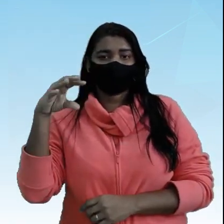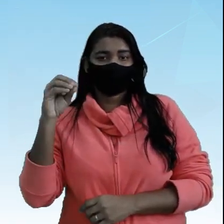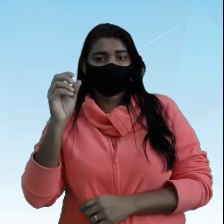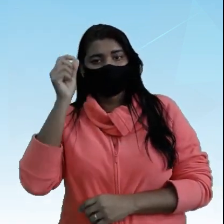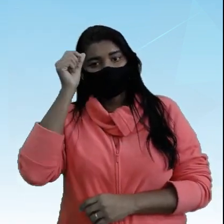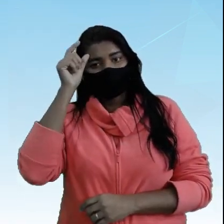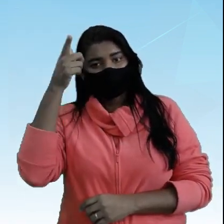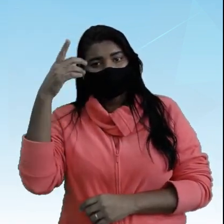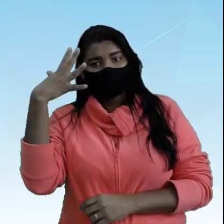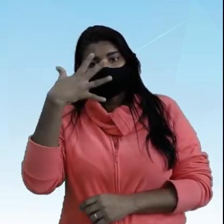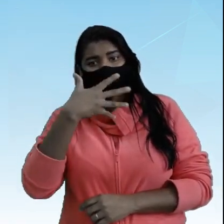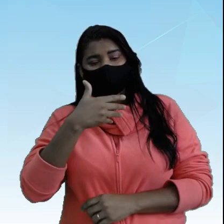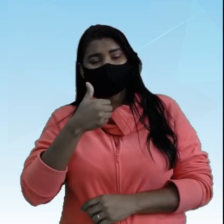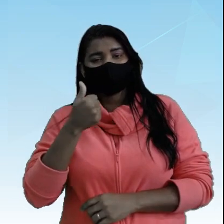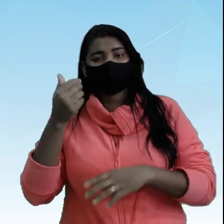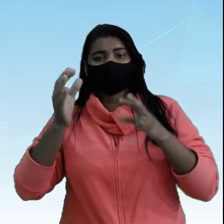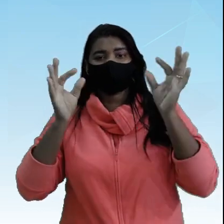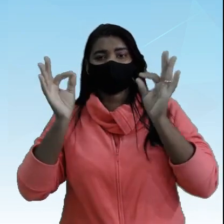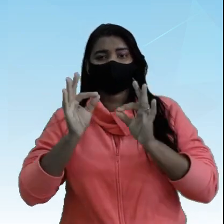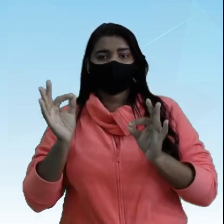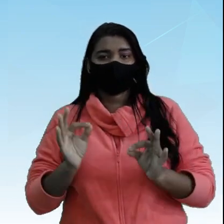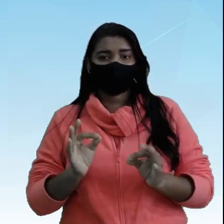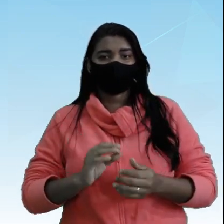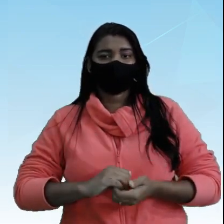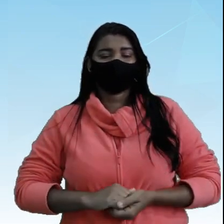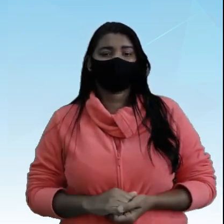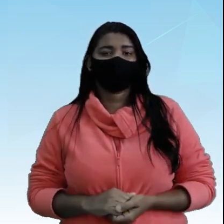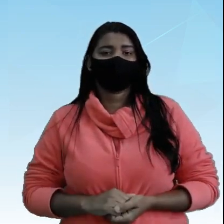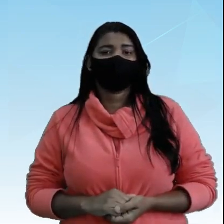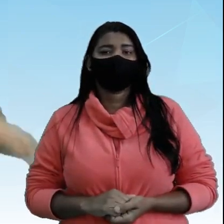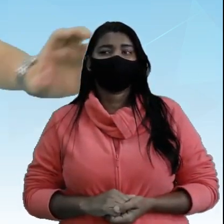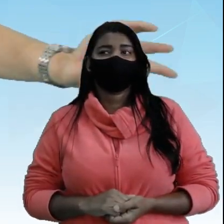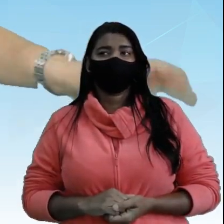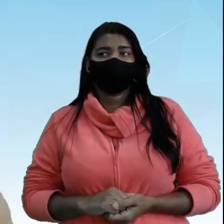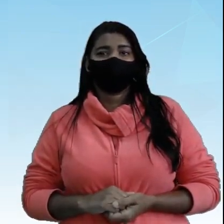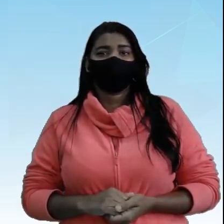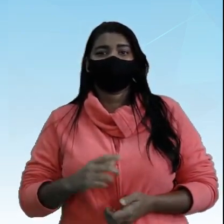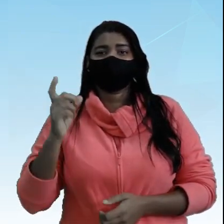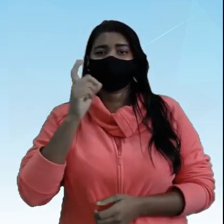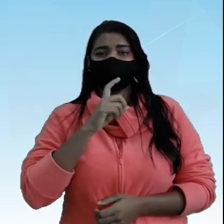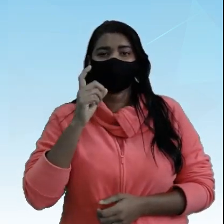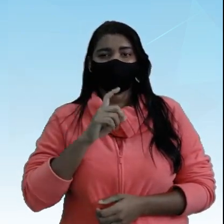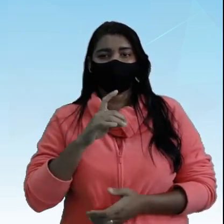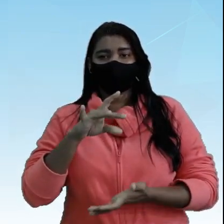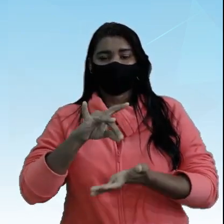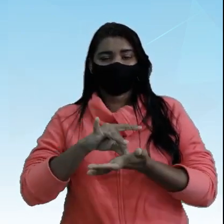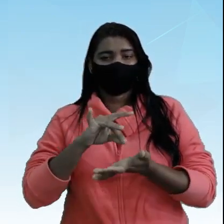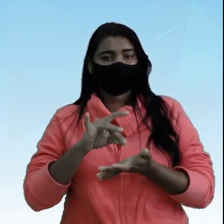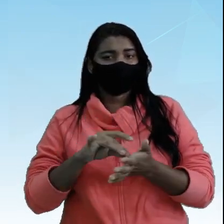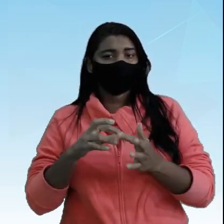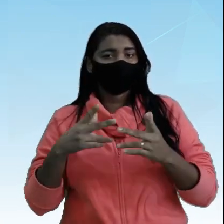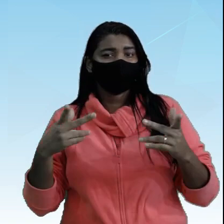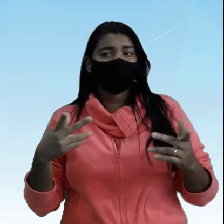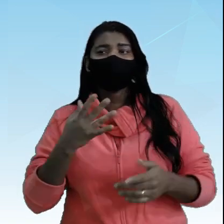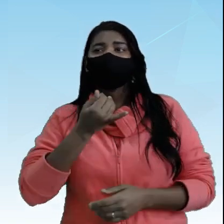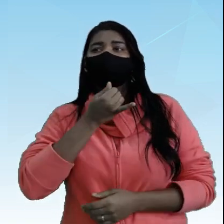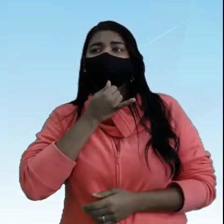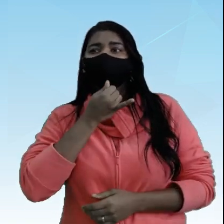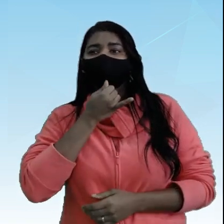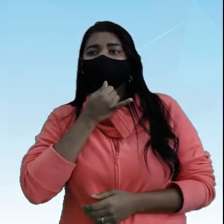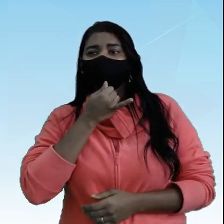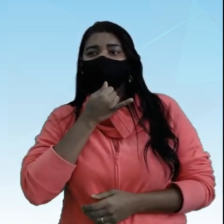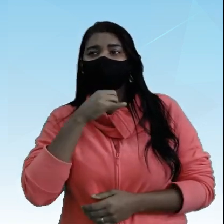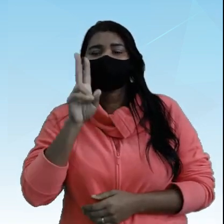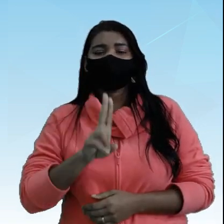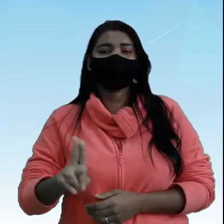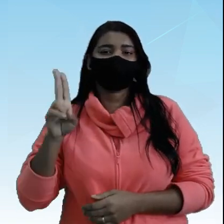ideia, bonito é outro, perfeito é outra, certo? A mentira, em verdade, entre tantos exemplos, podemos